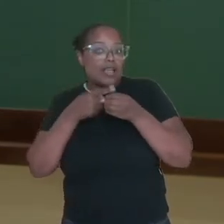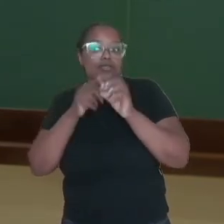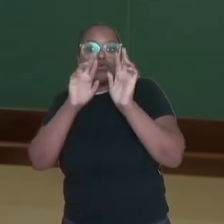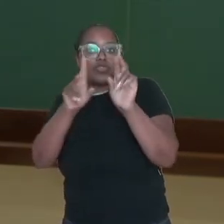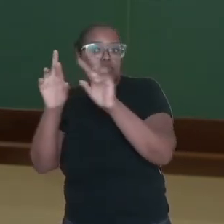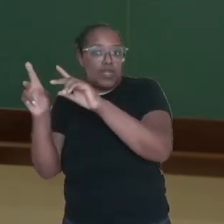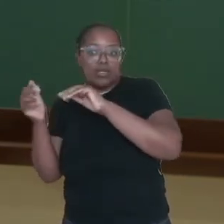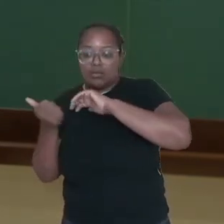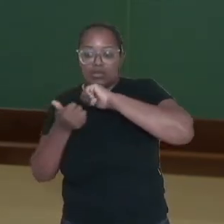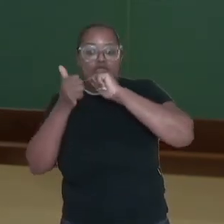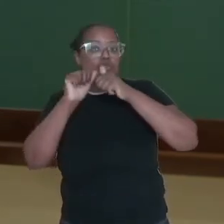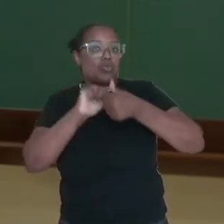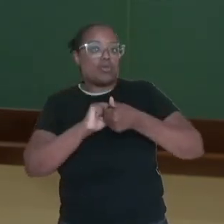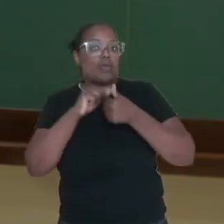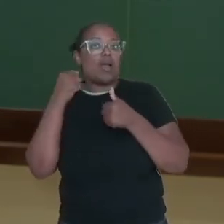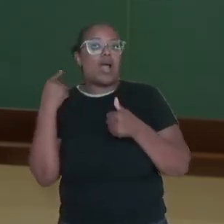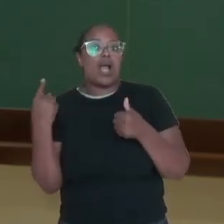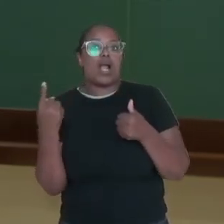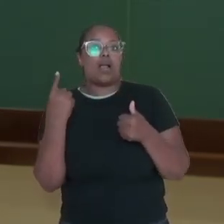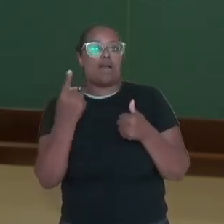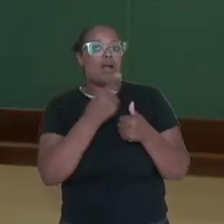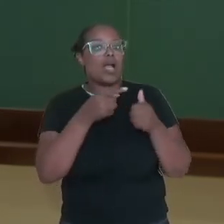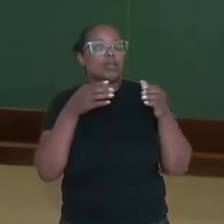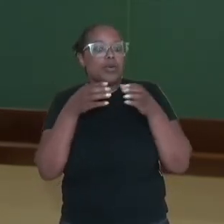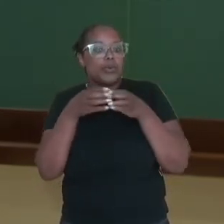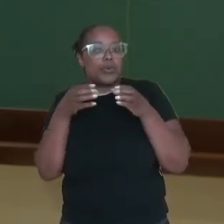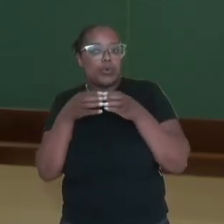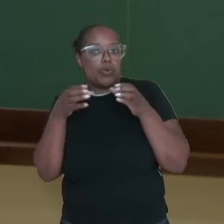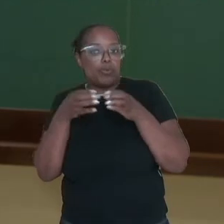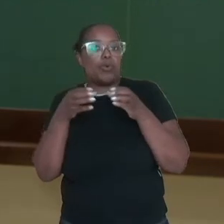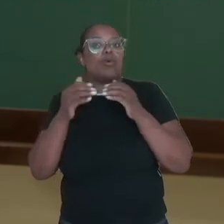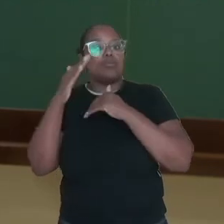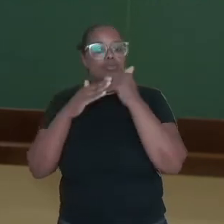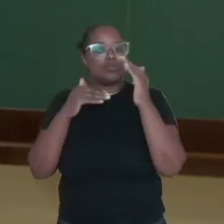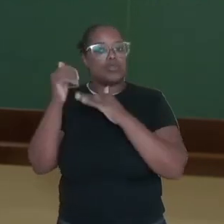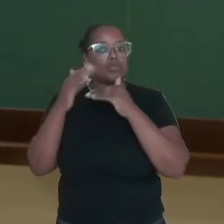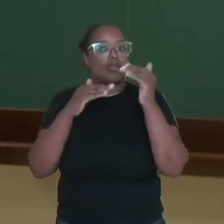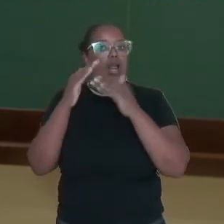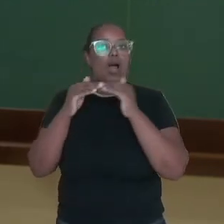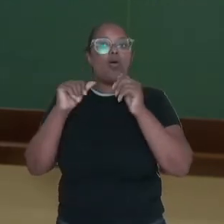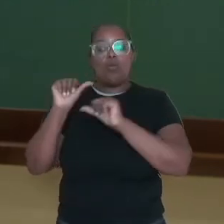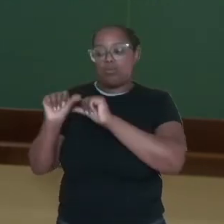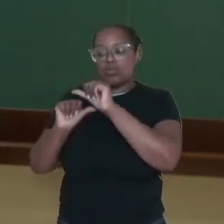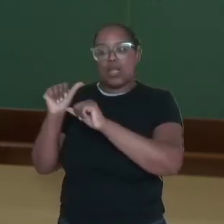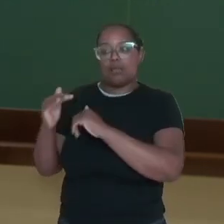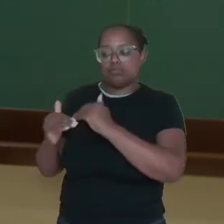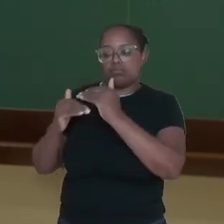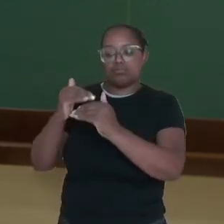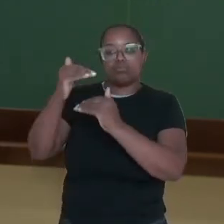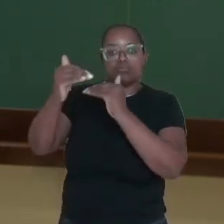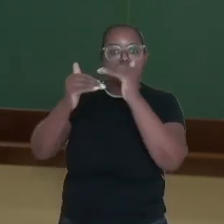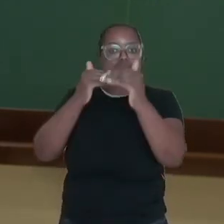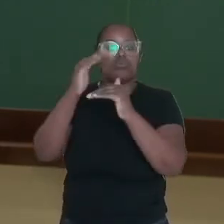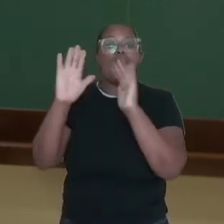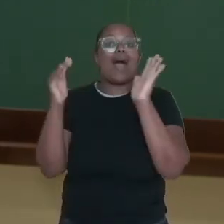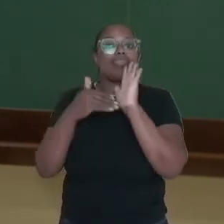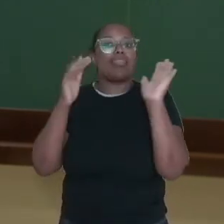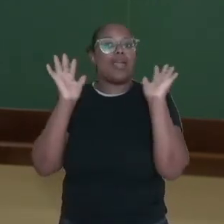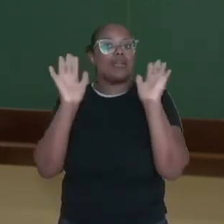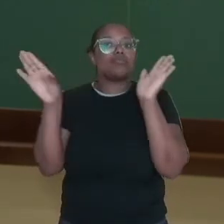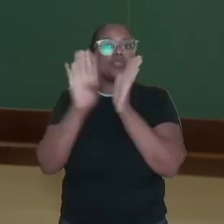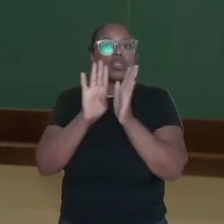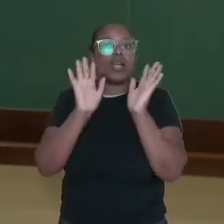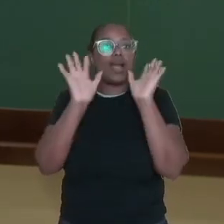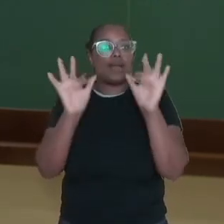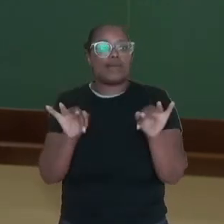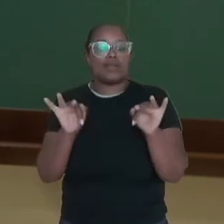jogos, e os jogadores que se classificavam nessa etapa participavam da final depois lá na